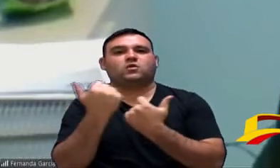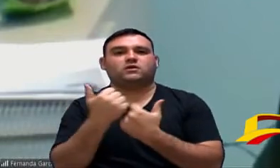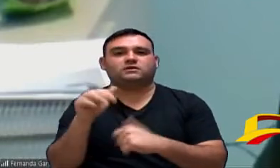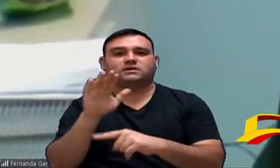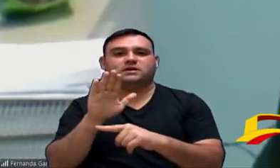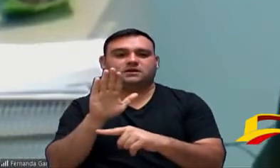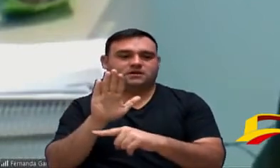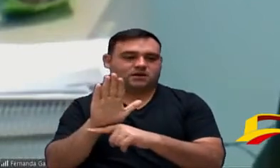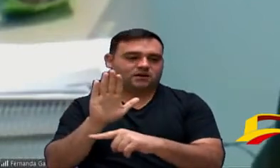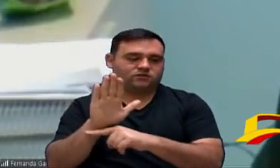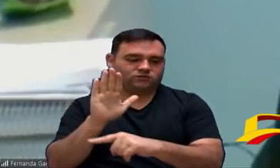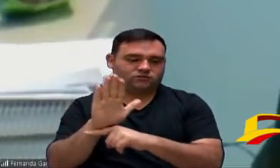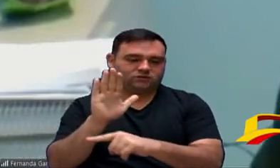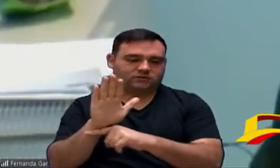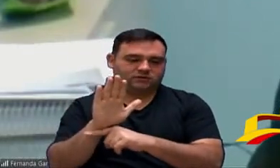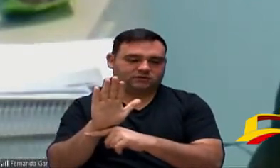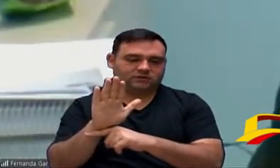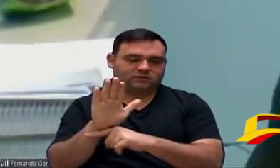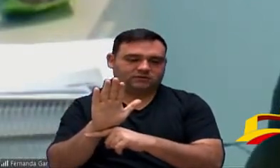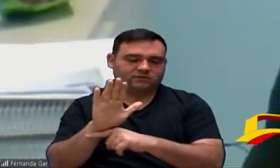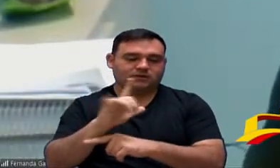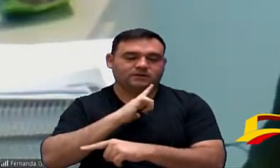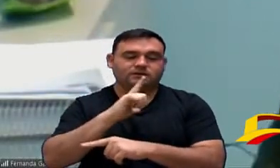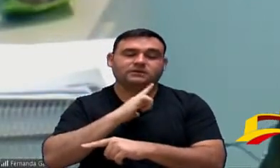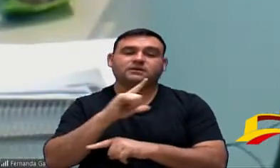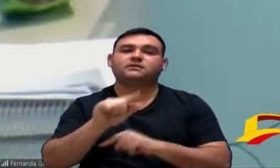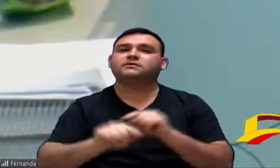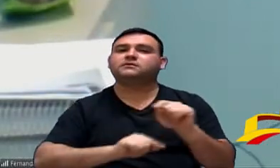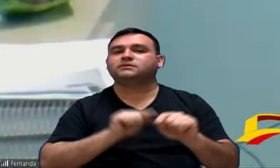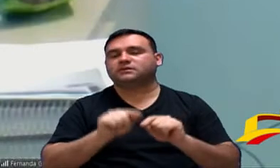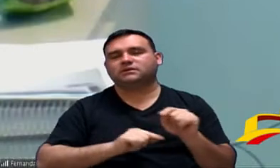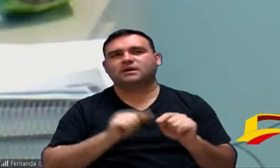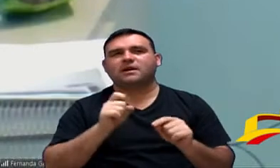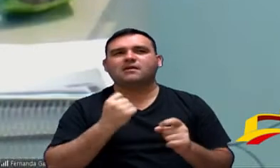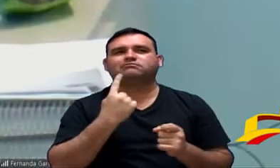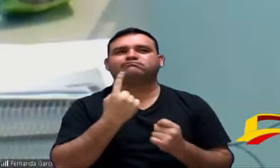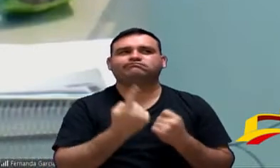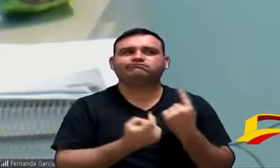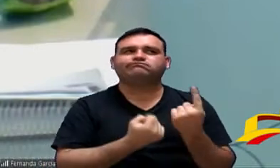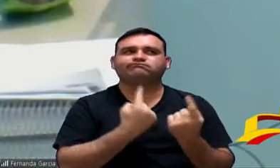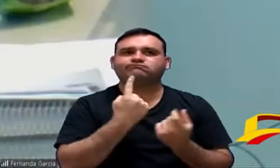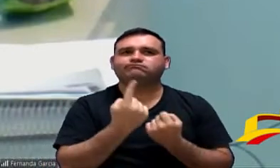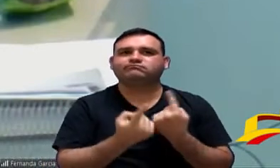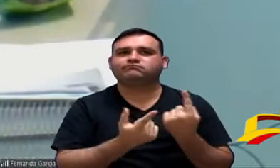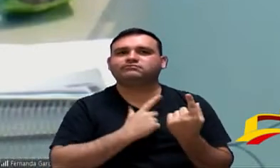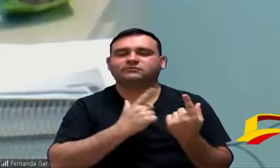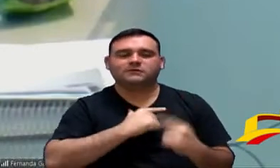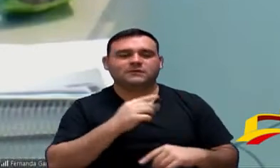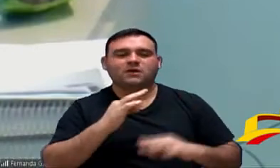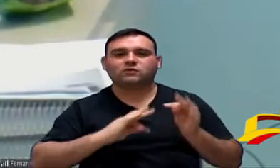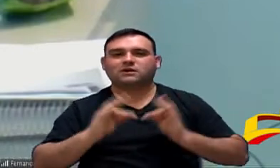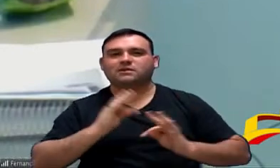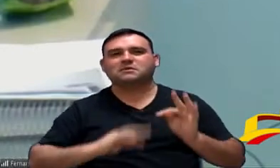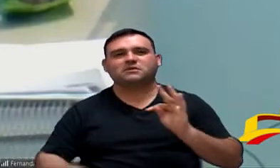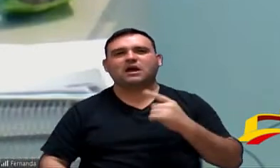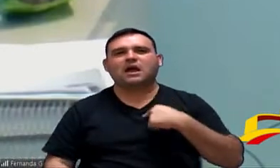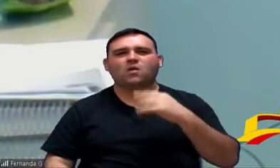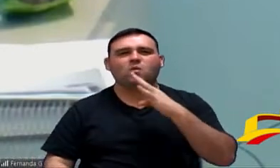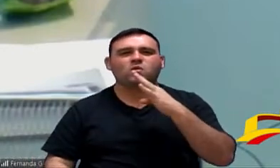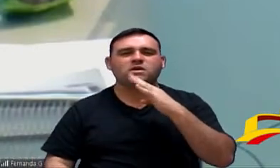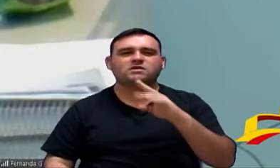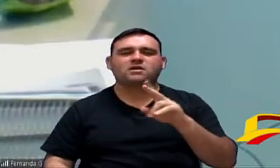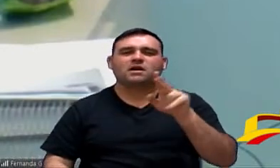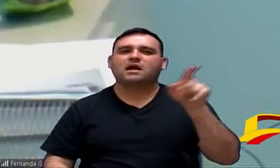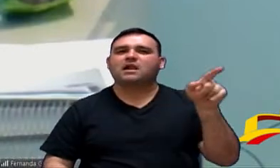para de atenção fisioterapêutica. Infelizmente, né, são poucos ainda. Nós temos, que eu tenho conhecimento, tem na